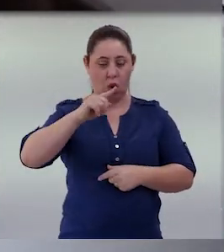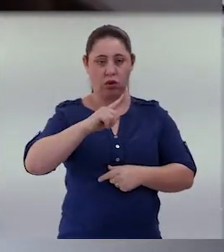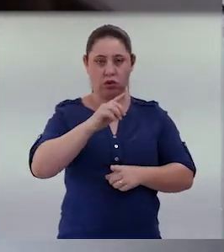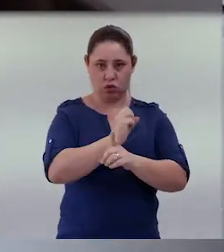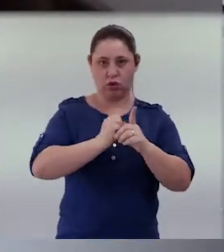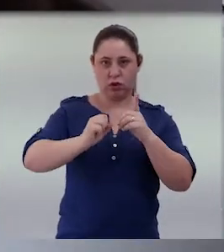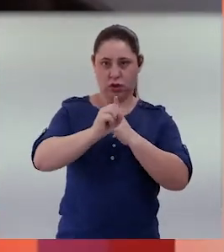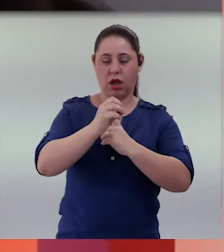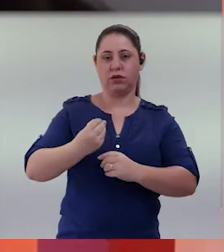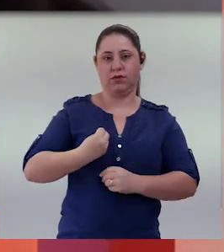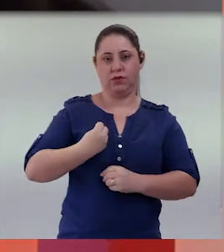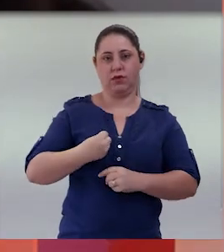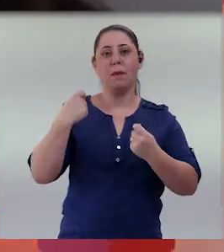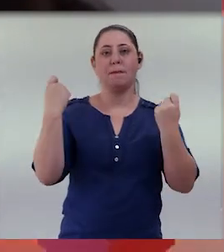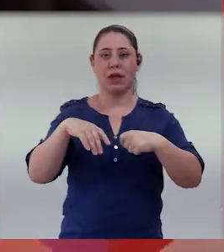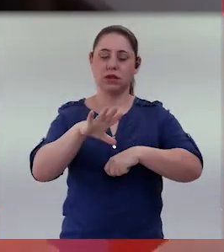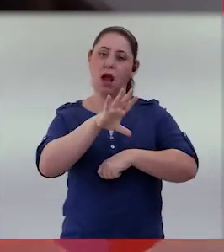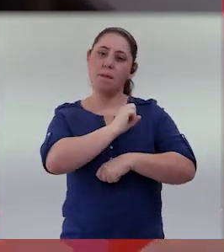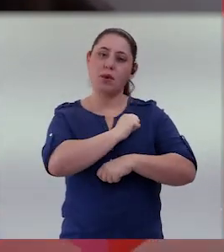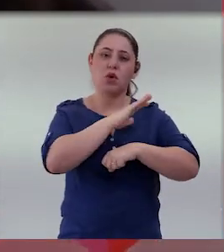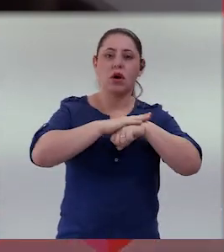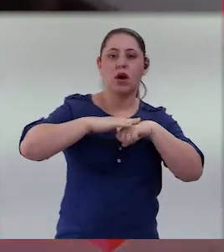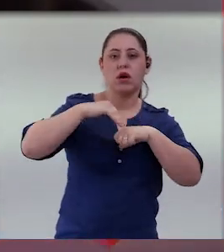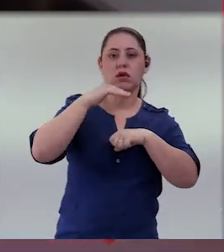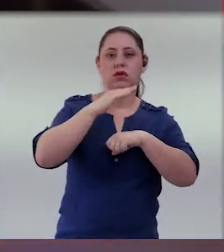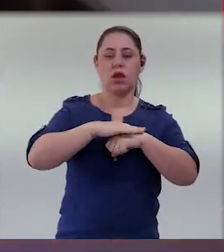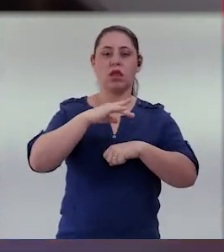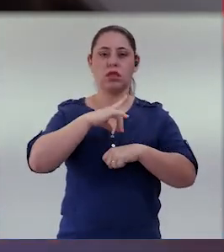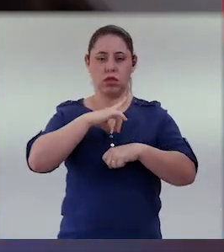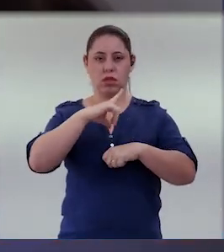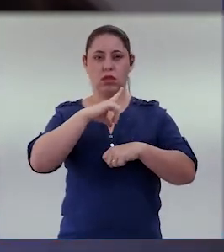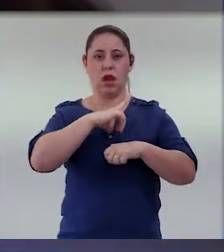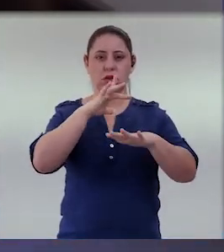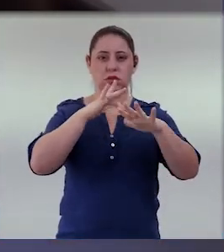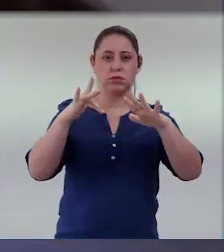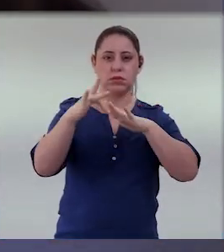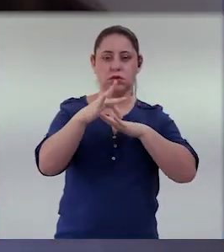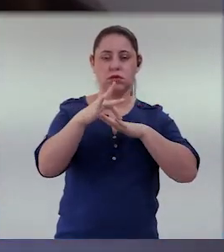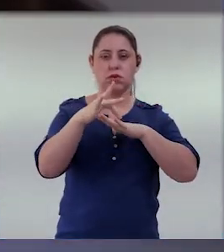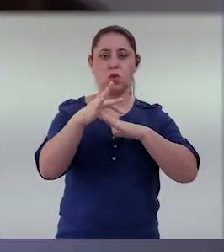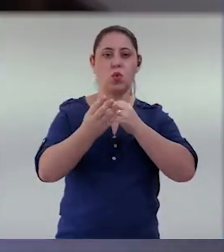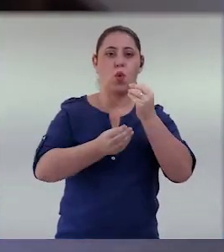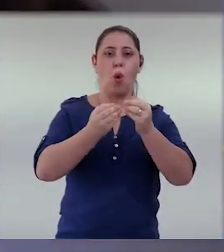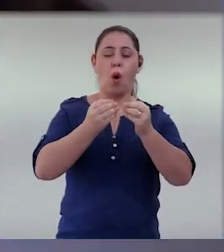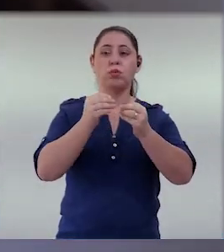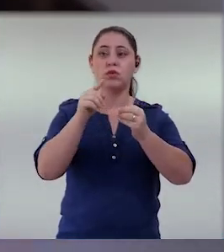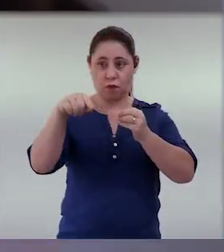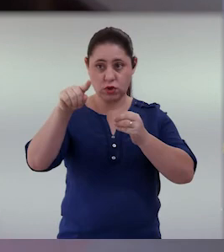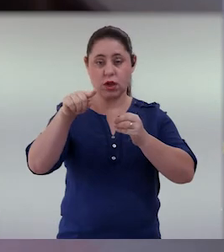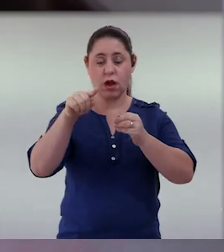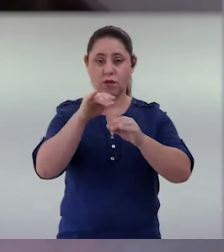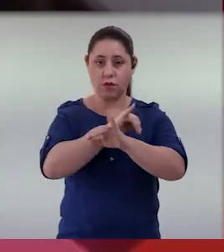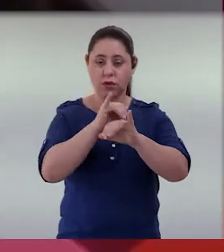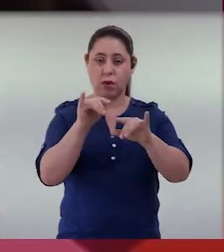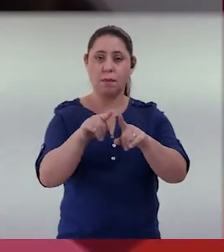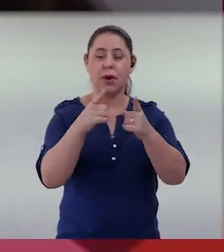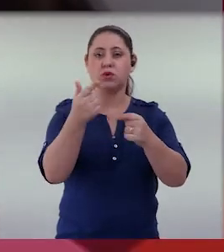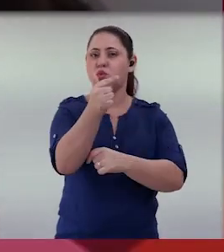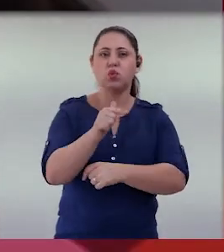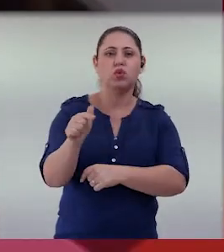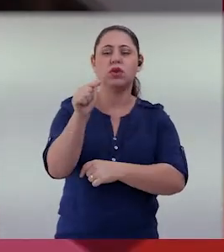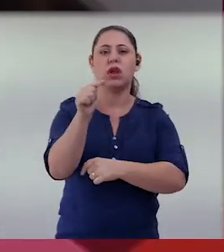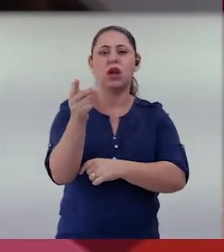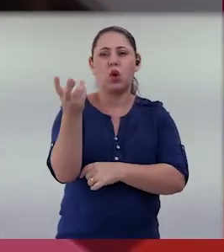exemplo, nós somos seres sociais, que precisamos de amor, de carinho, temos os recursos das redes sociais, como você